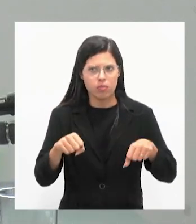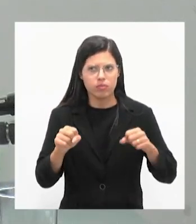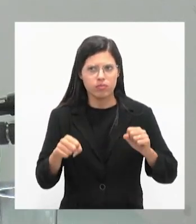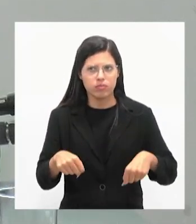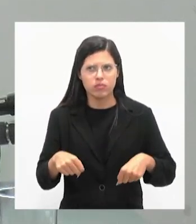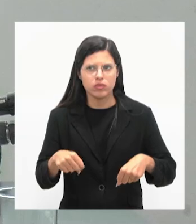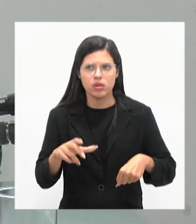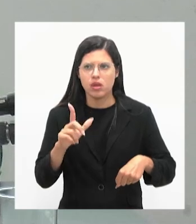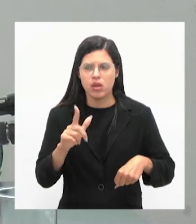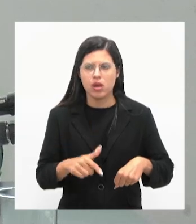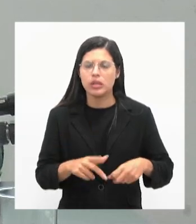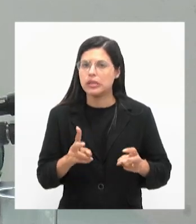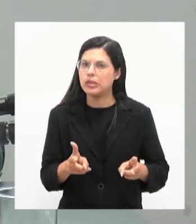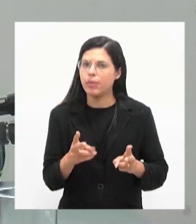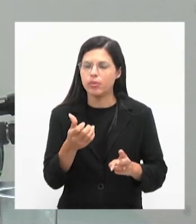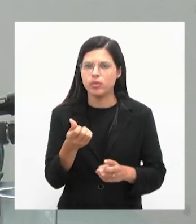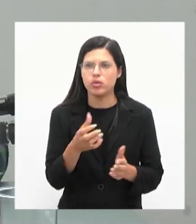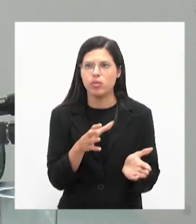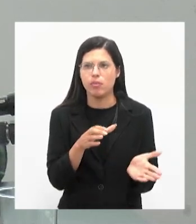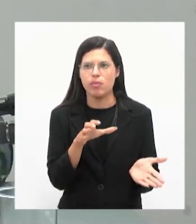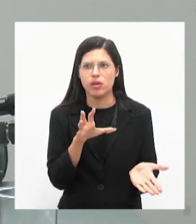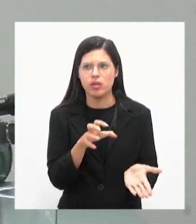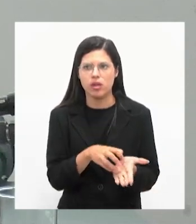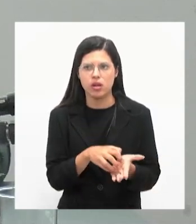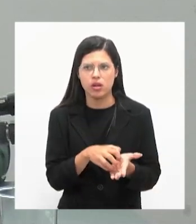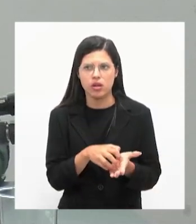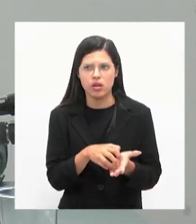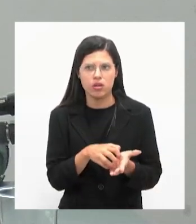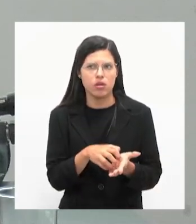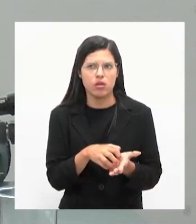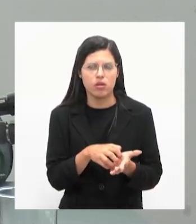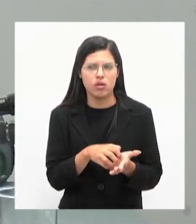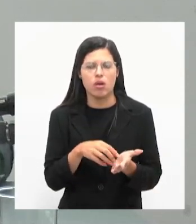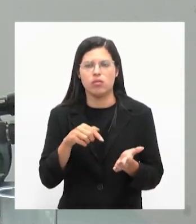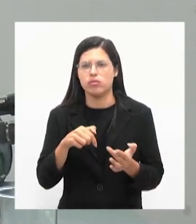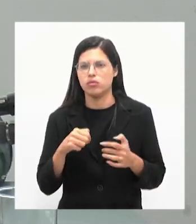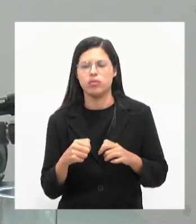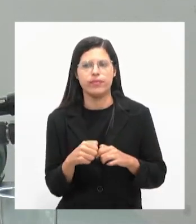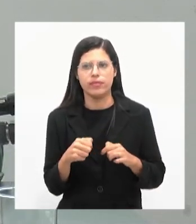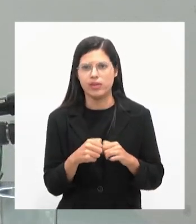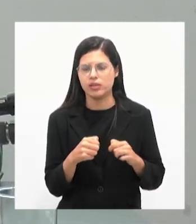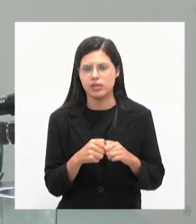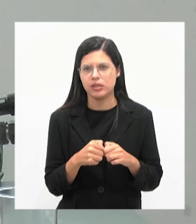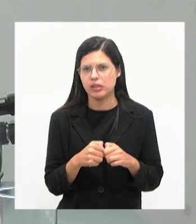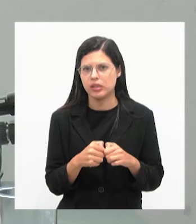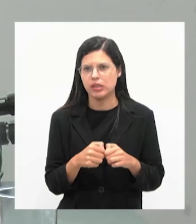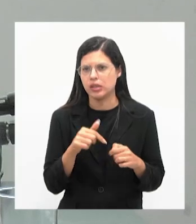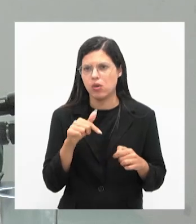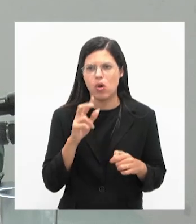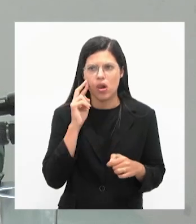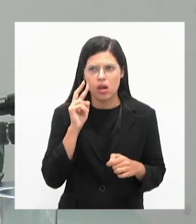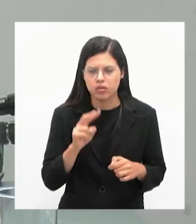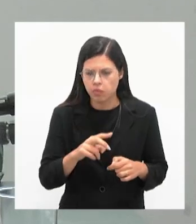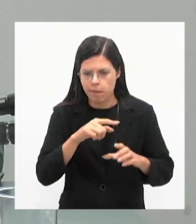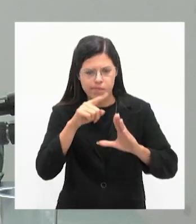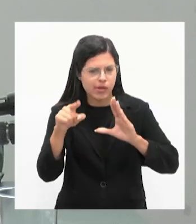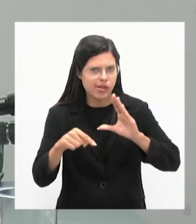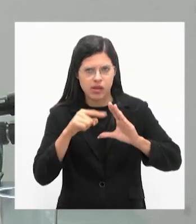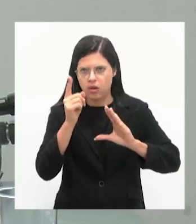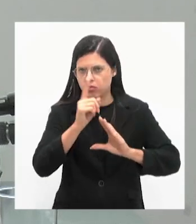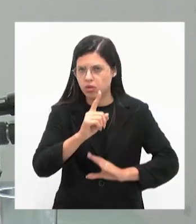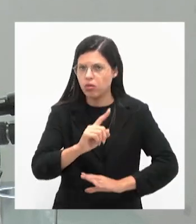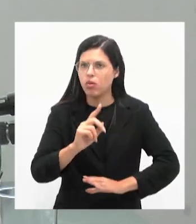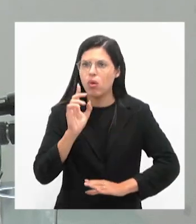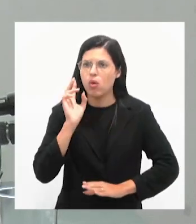Batalhão. Porque não ficava fazendo firula com questão de documento, pneu careca e tal. Olhando se a